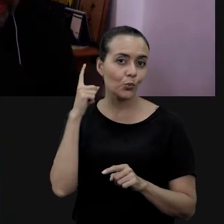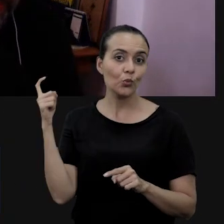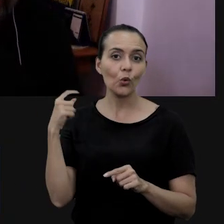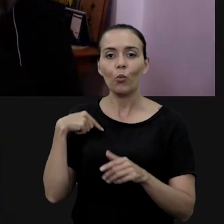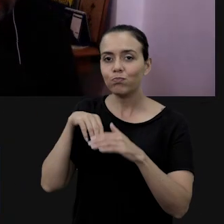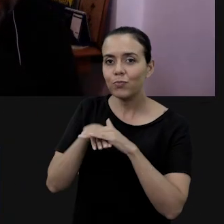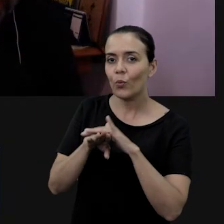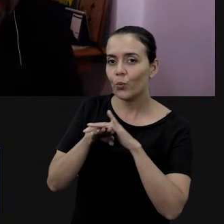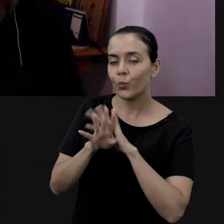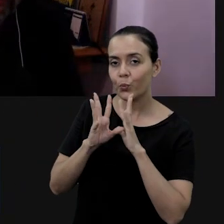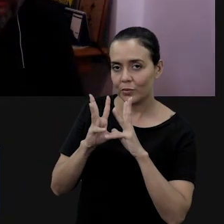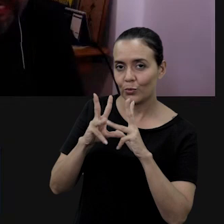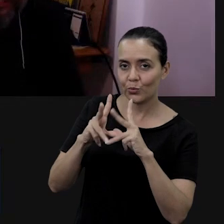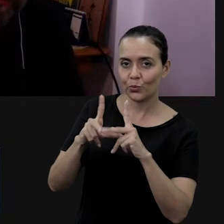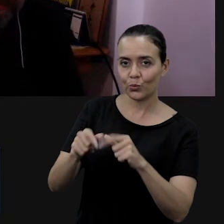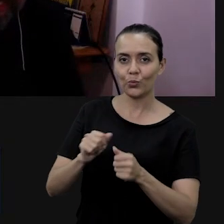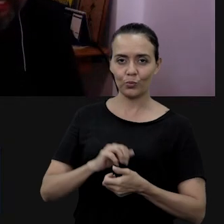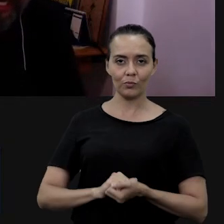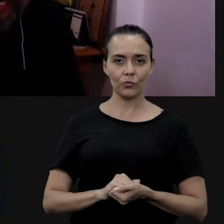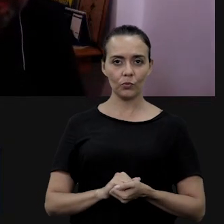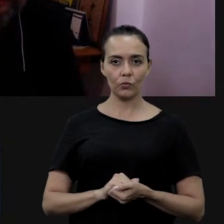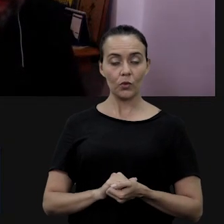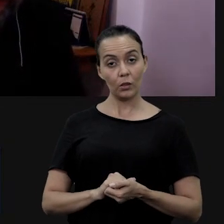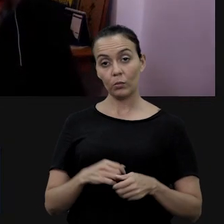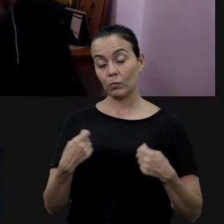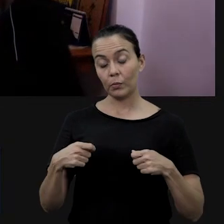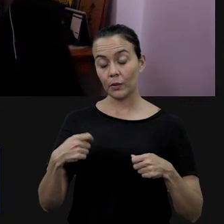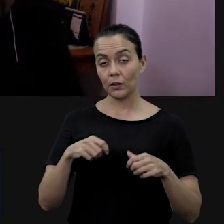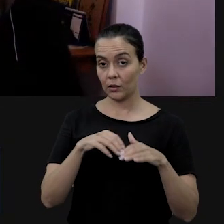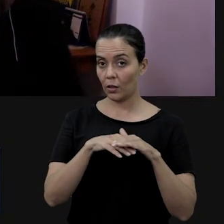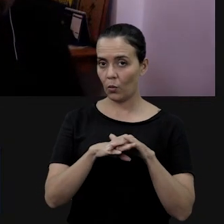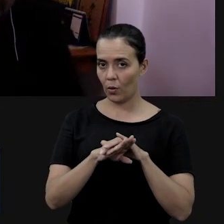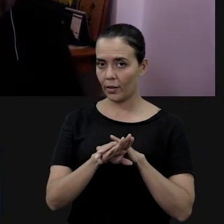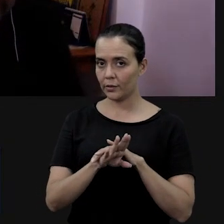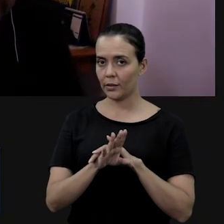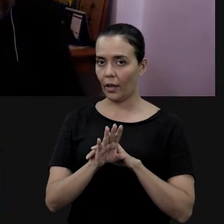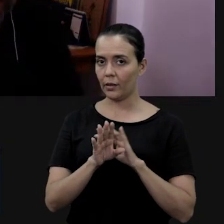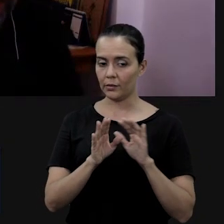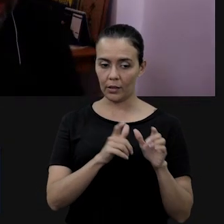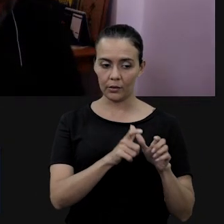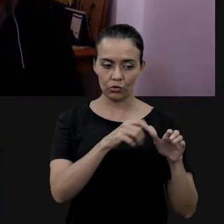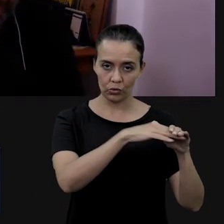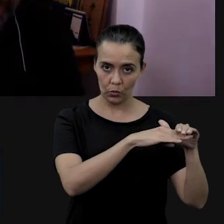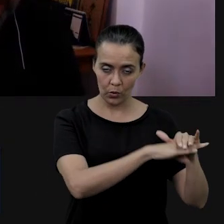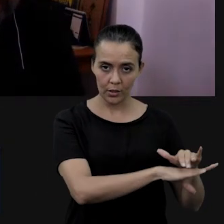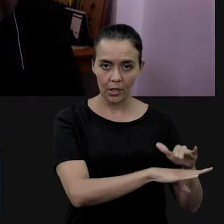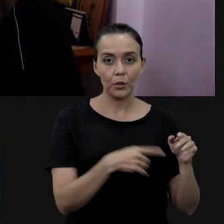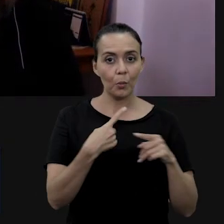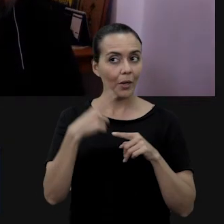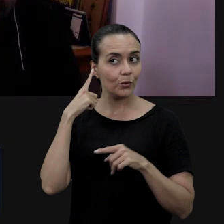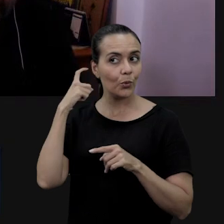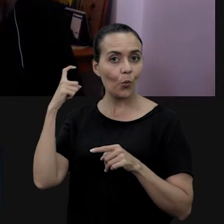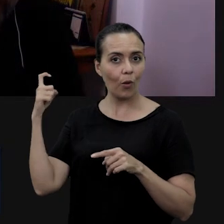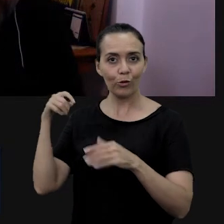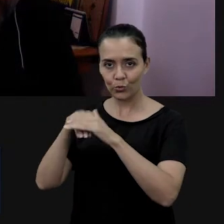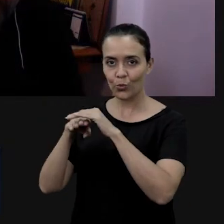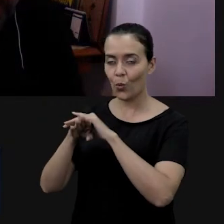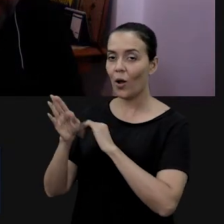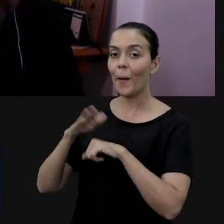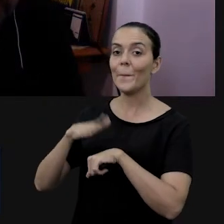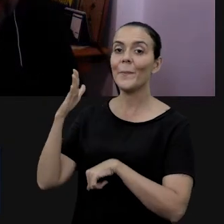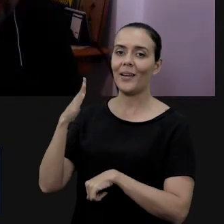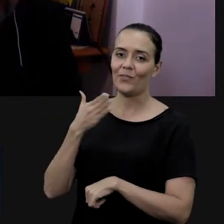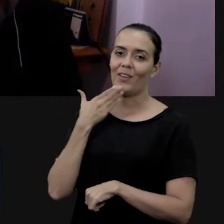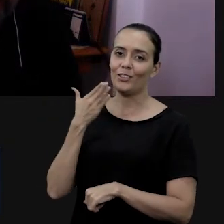às vezes o diretor, a produtora guarda um backup, é prudente, é no mínimo prudente isso, mas o